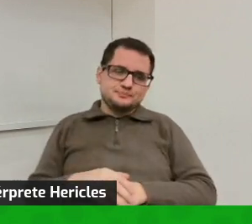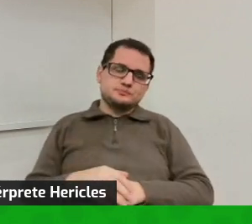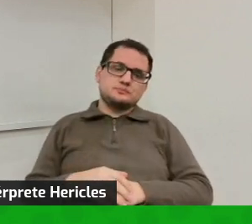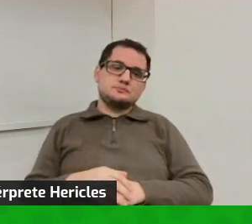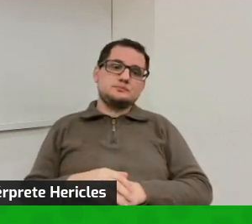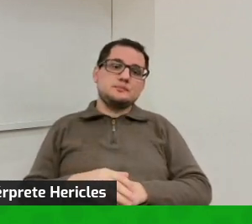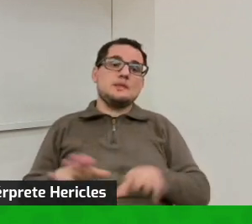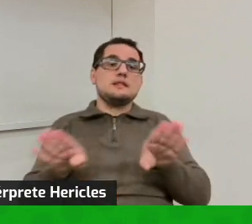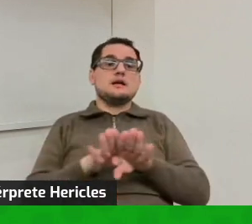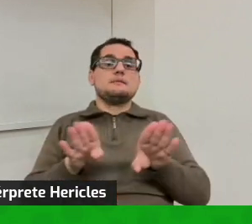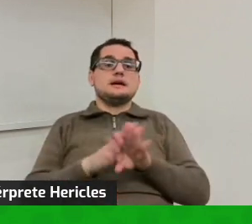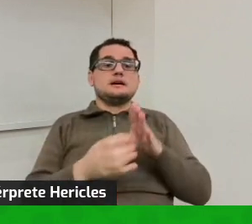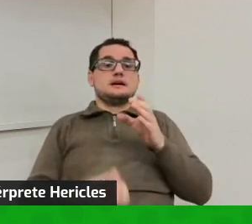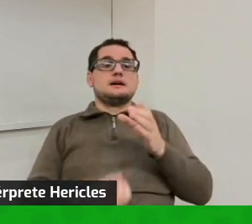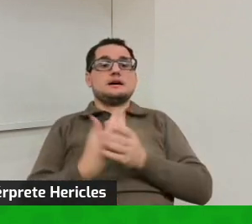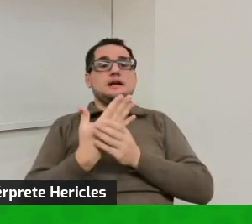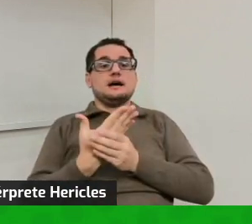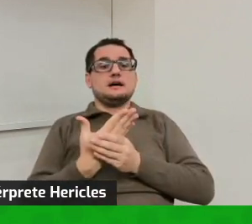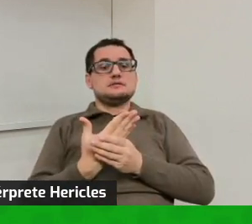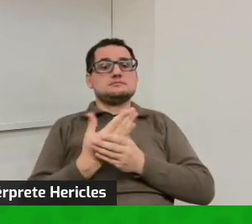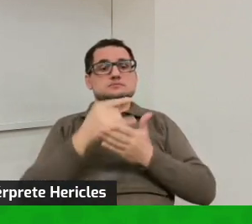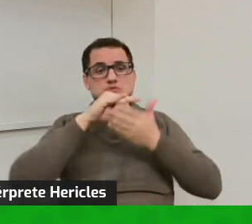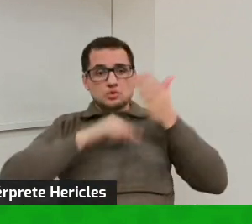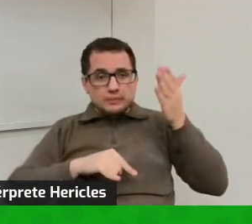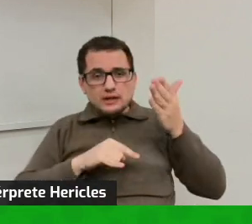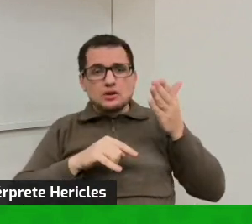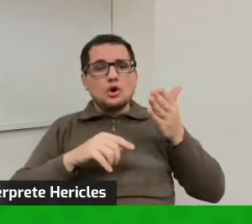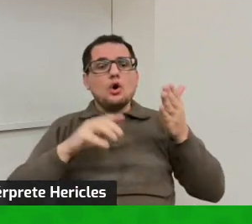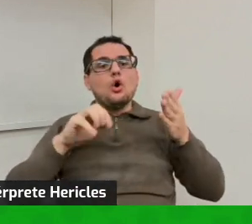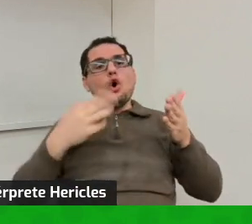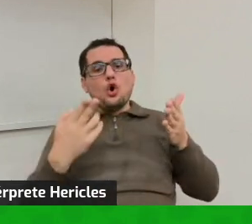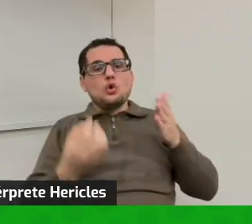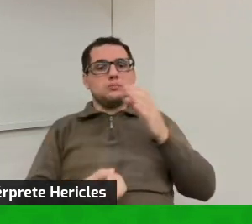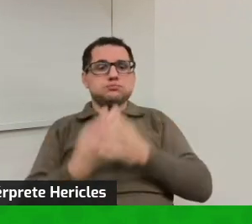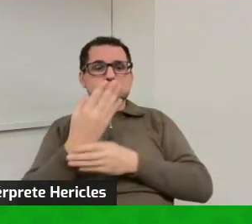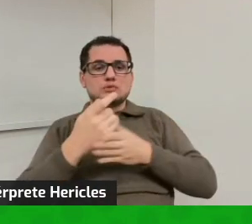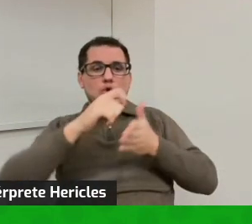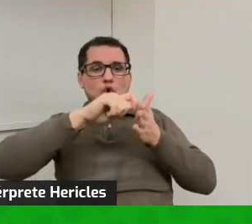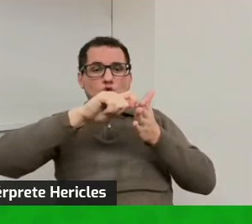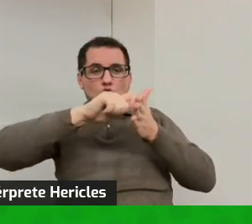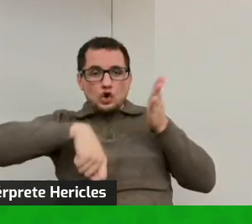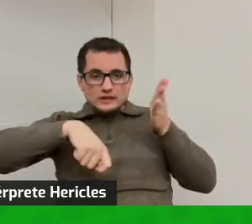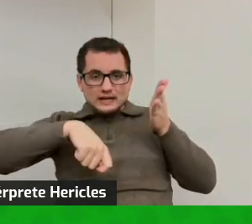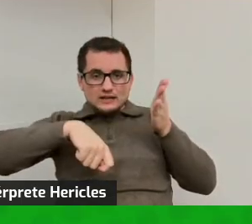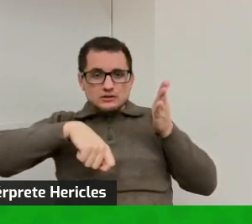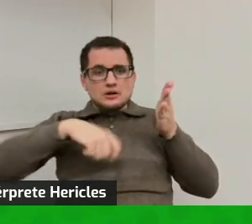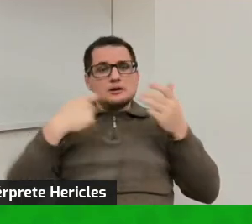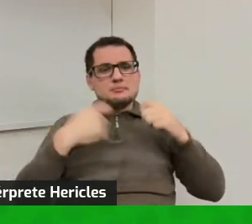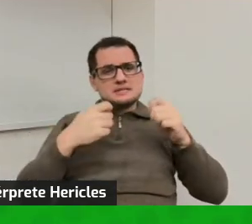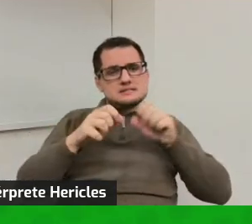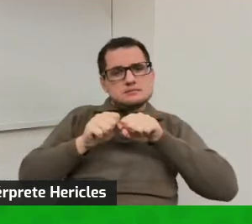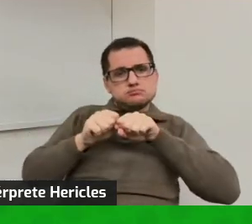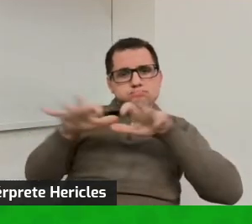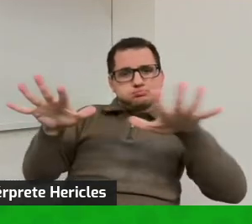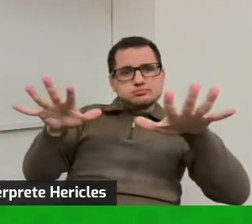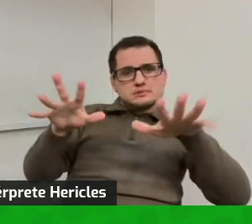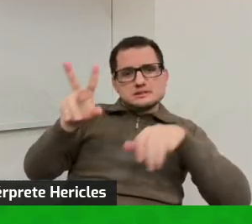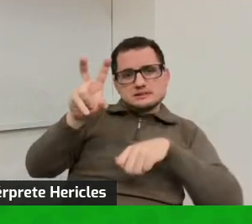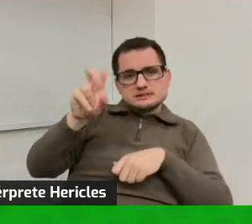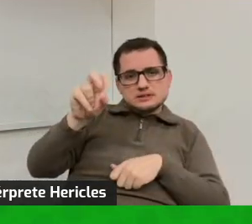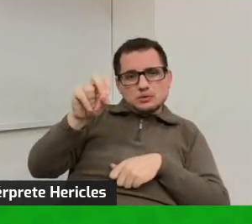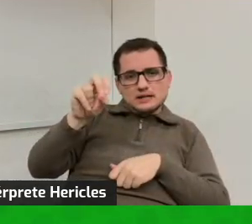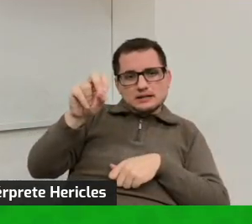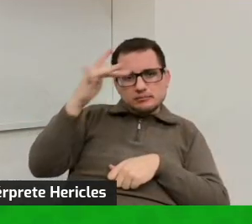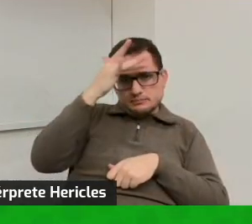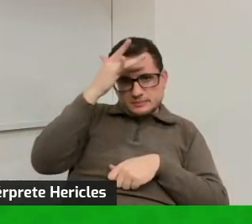gerar um documento, um contrato, você tem um contrato ali que você tem que passar para 50 funcionários. Tem que preencher o nome, endereço,